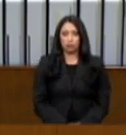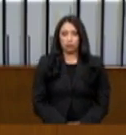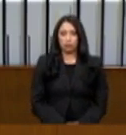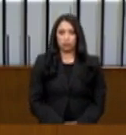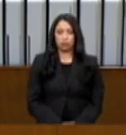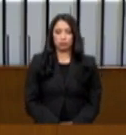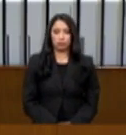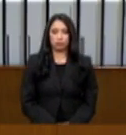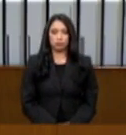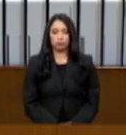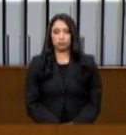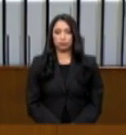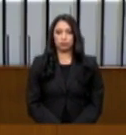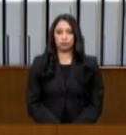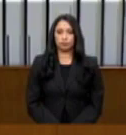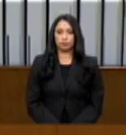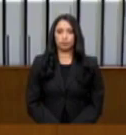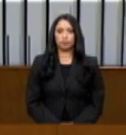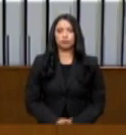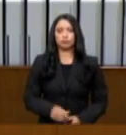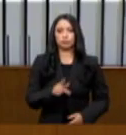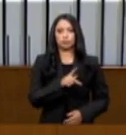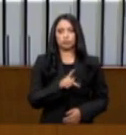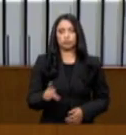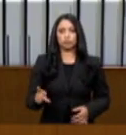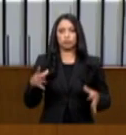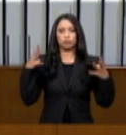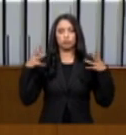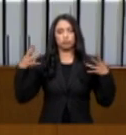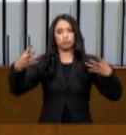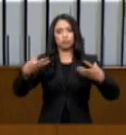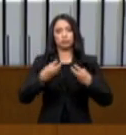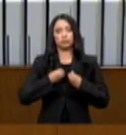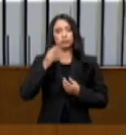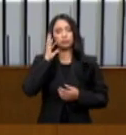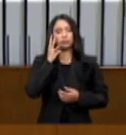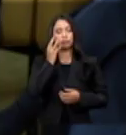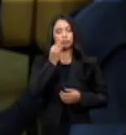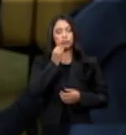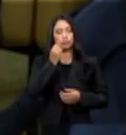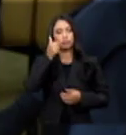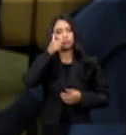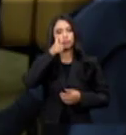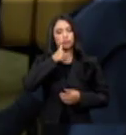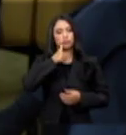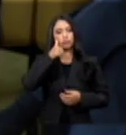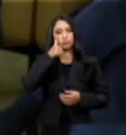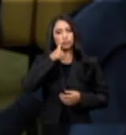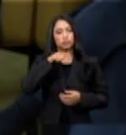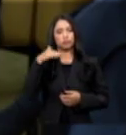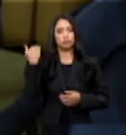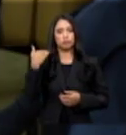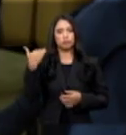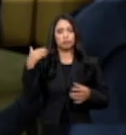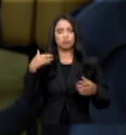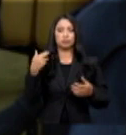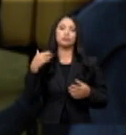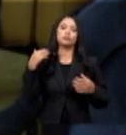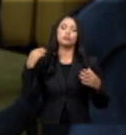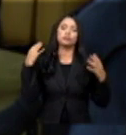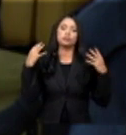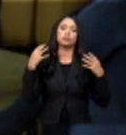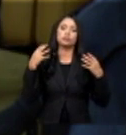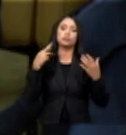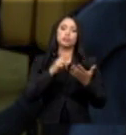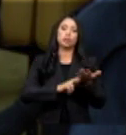Excelentíssimo senhor presidente, ministro Dias Toffoli, excelentíssima senhora ministra Carmen Lúcia, e na relatora deste feito, excelentíssimos